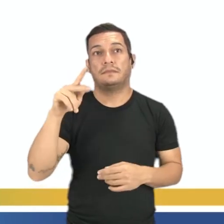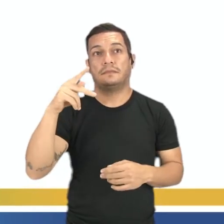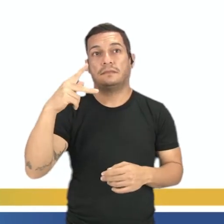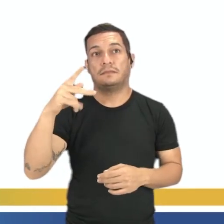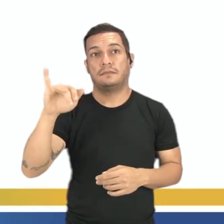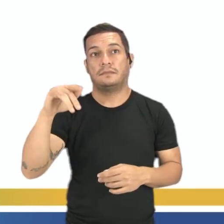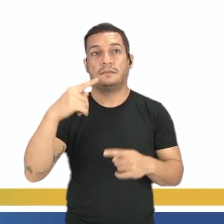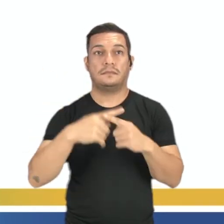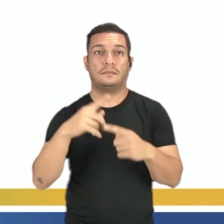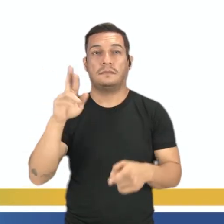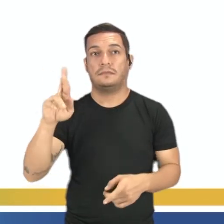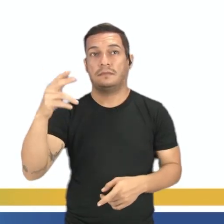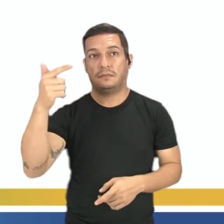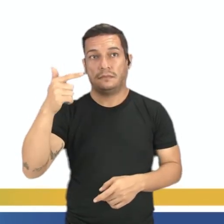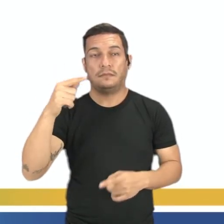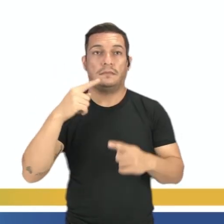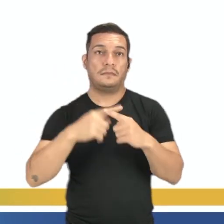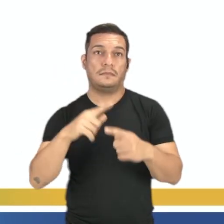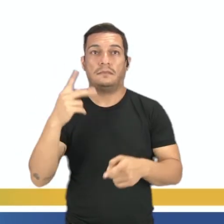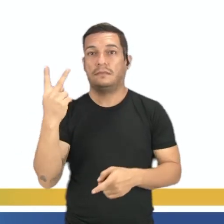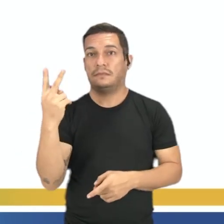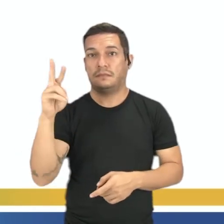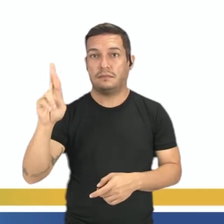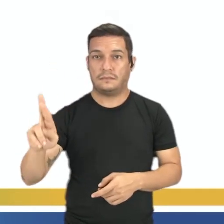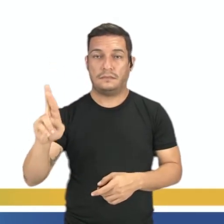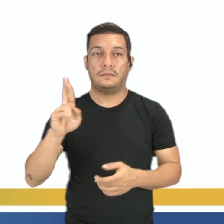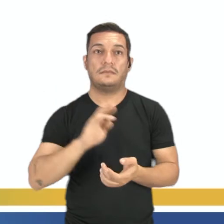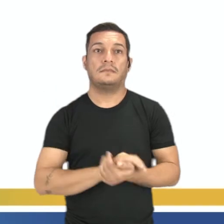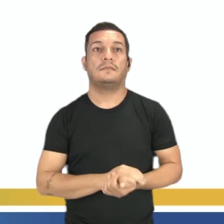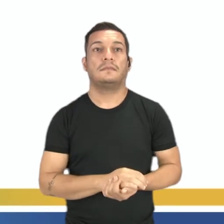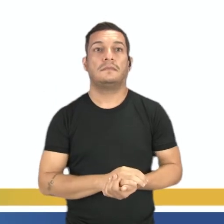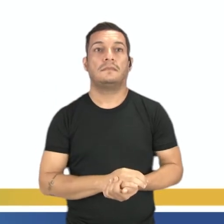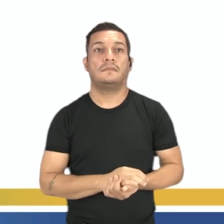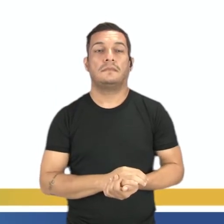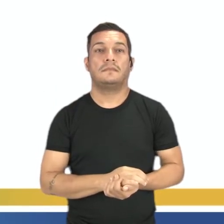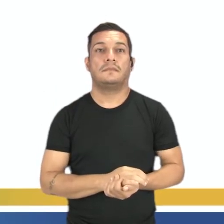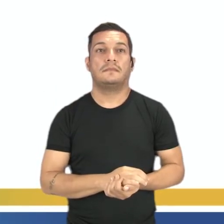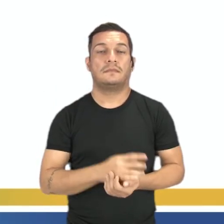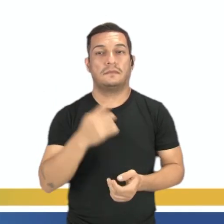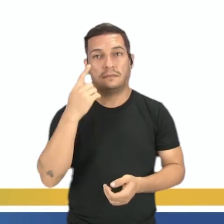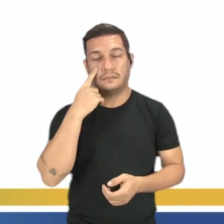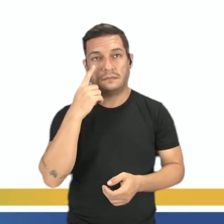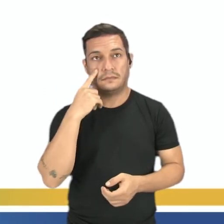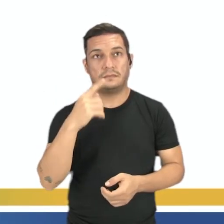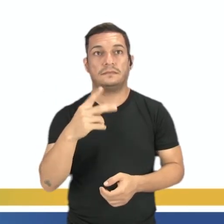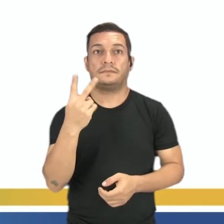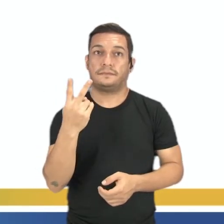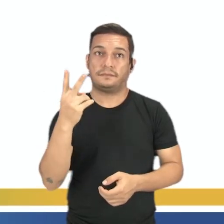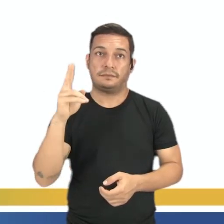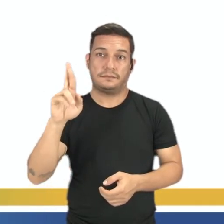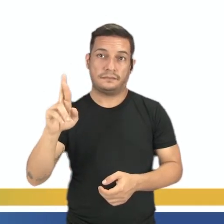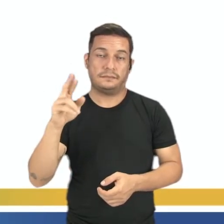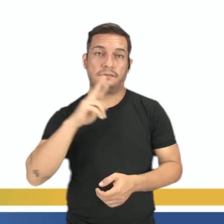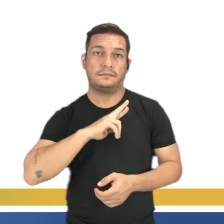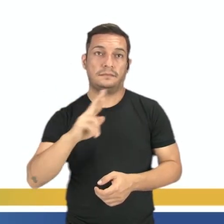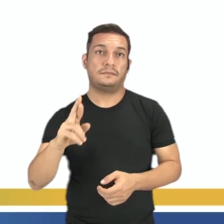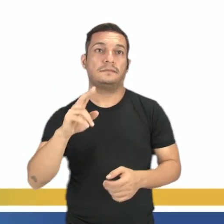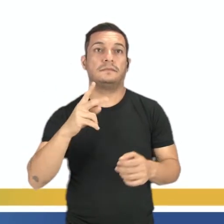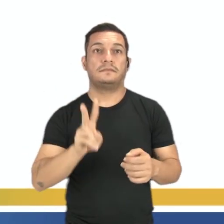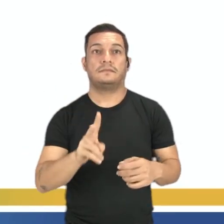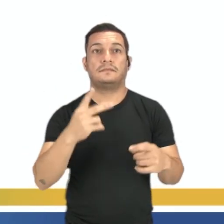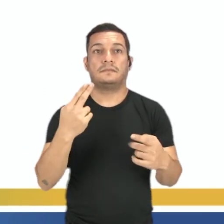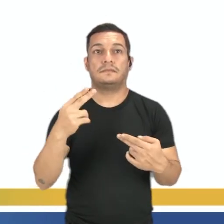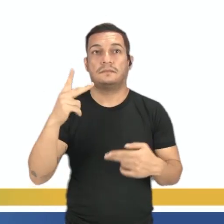vezes R ao quadrado vezes 2R, que é representado meu H por 2R. V é igual